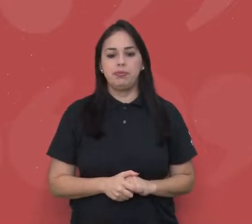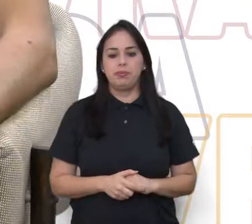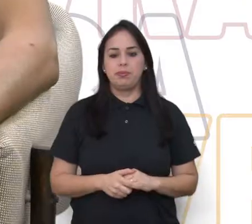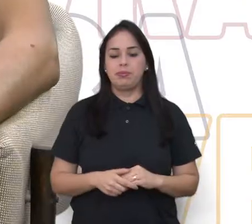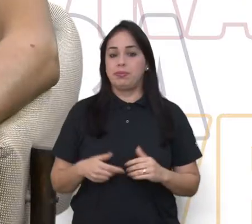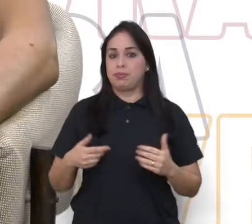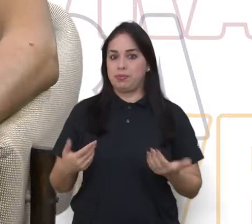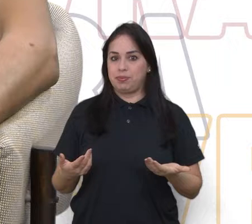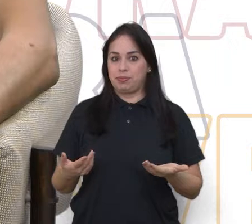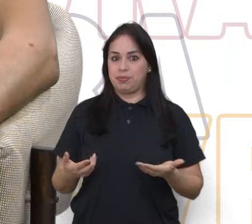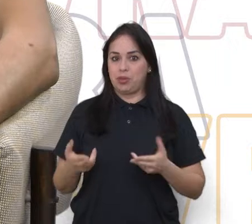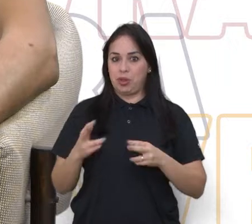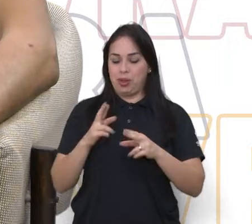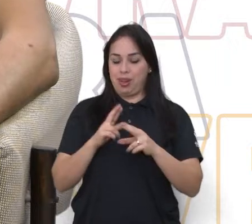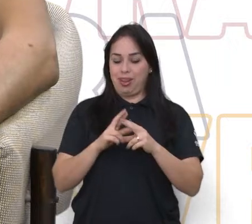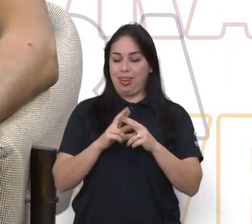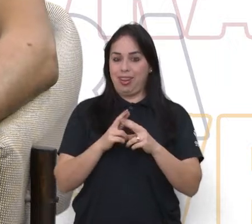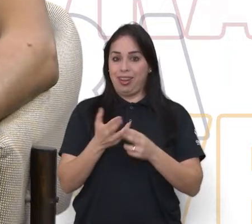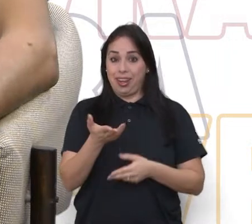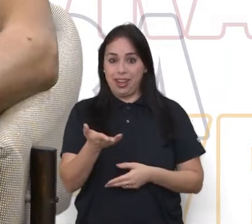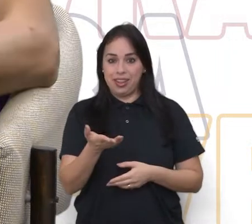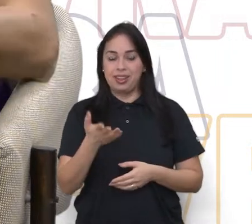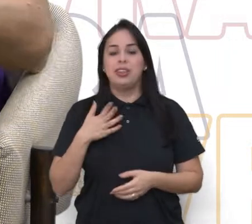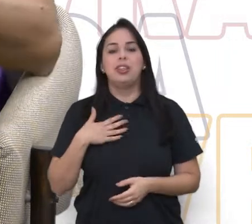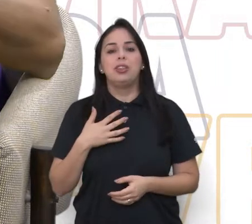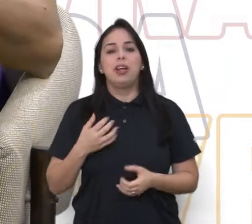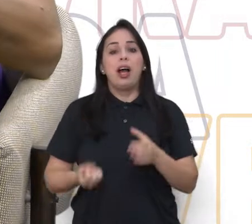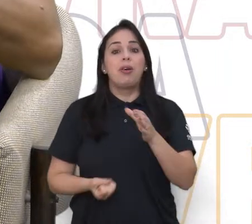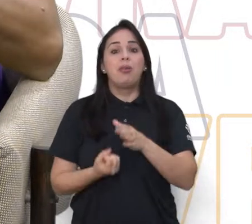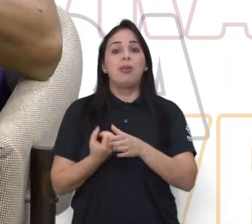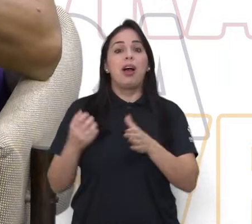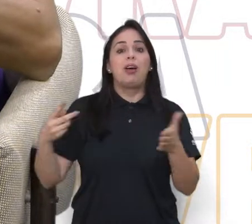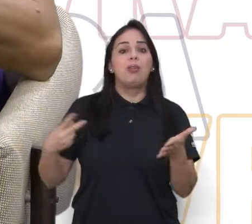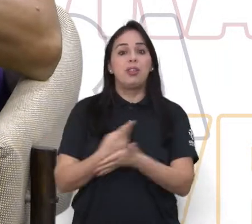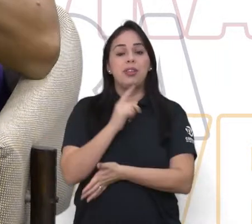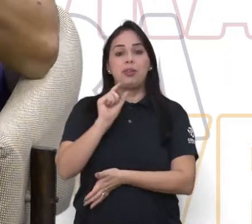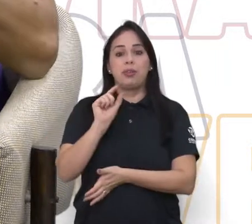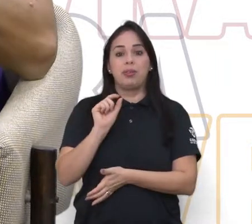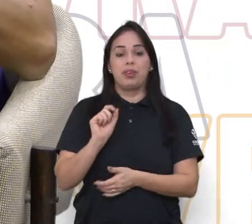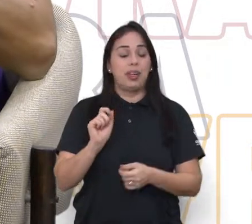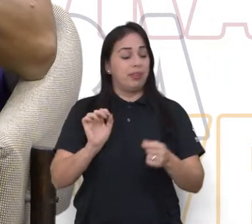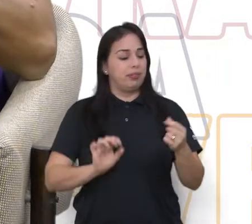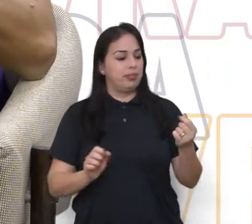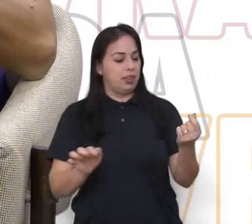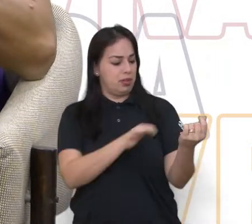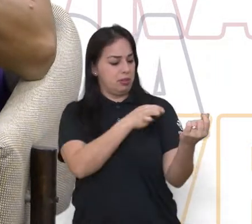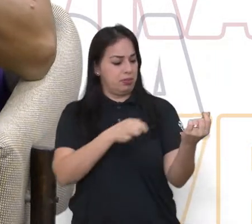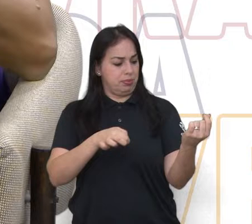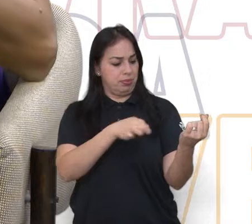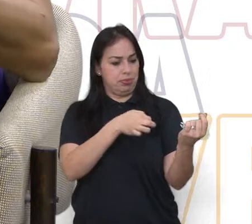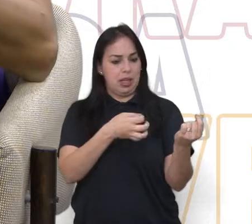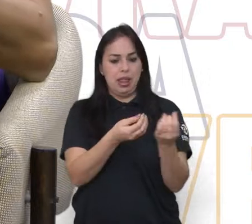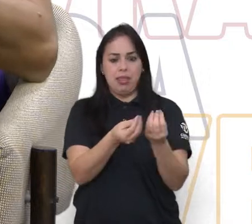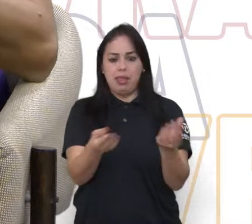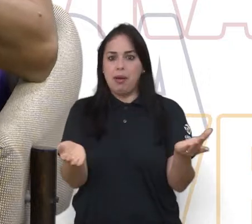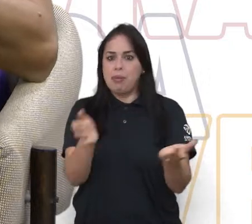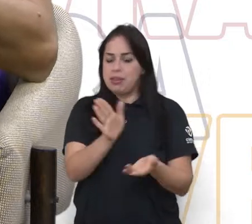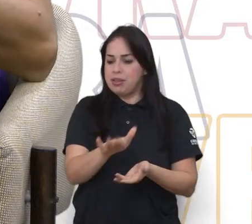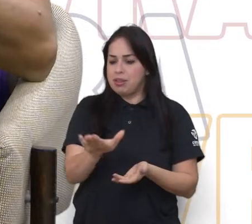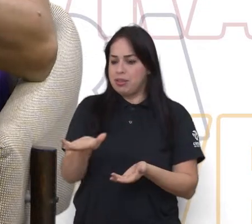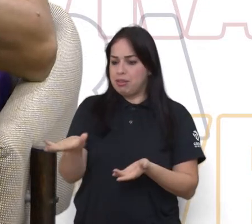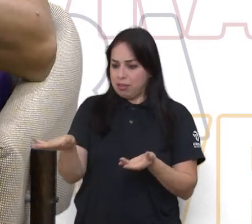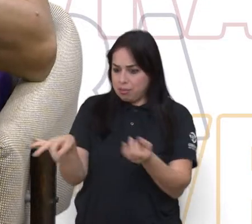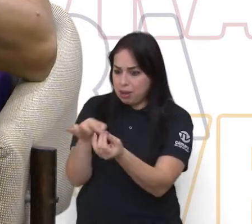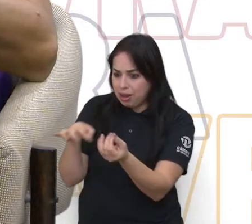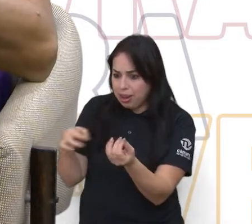Reciclaí? O Reciclaí ele surgiu da necessidade natural de colocar instrumentos musicais na mão das crianças